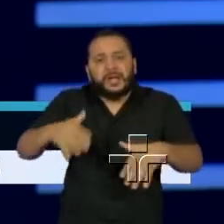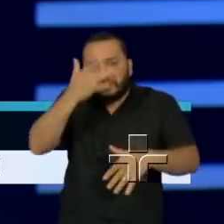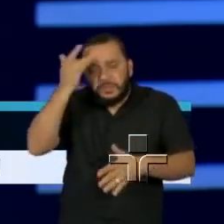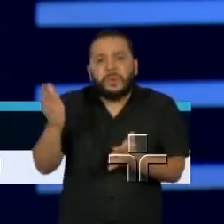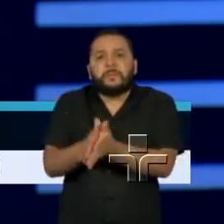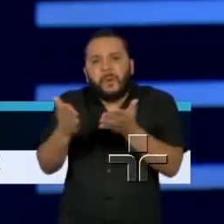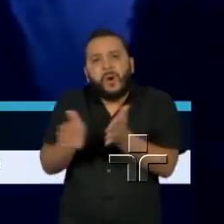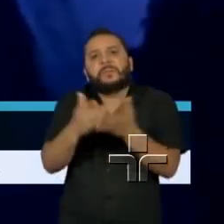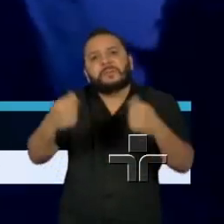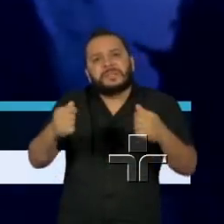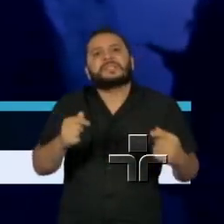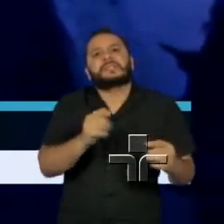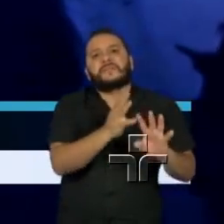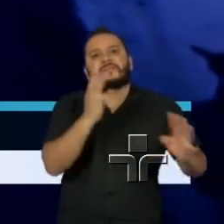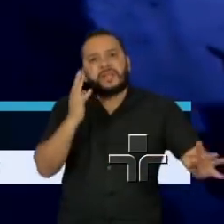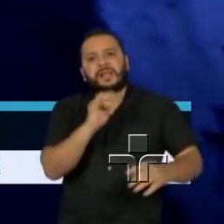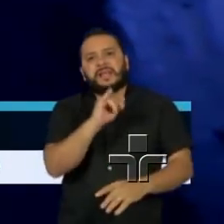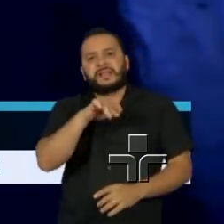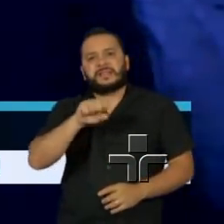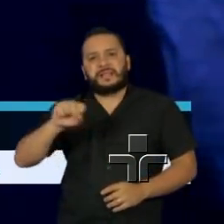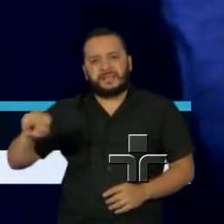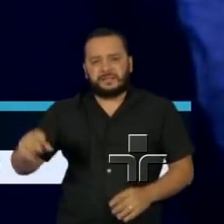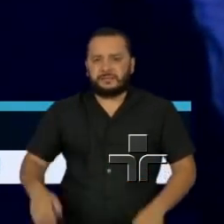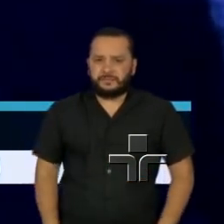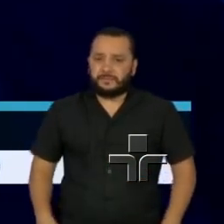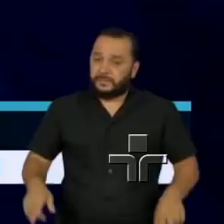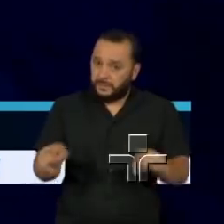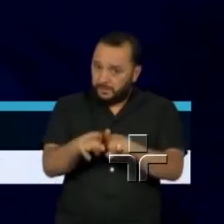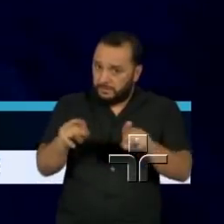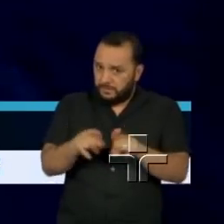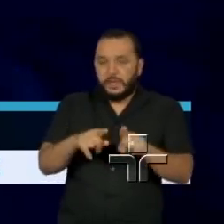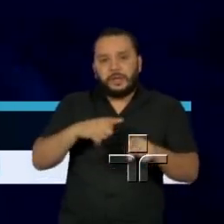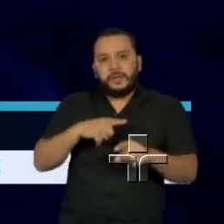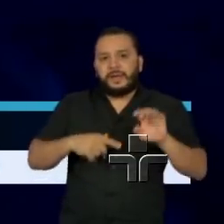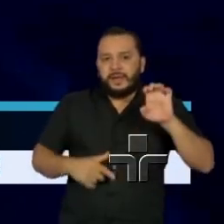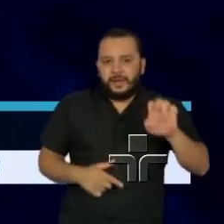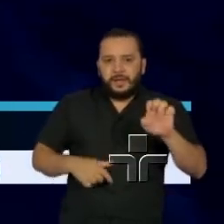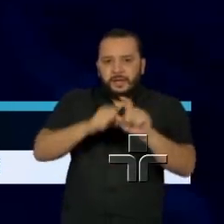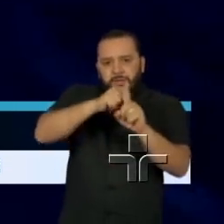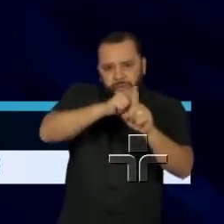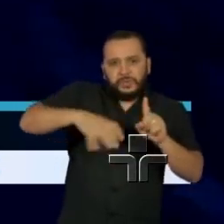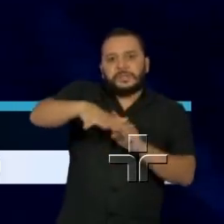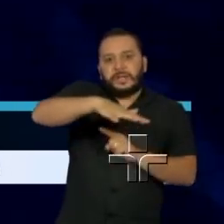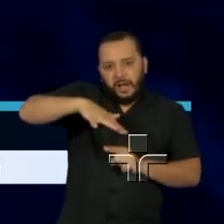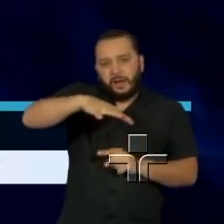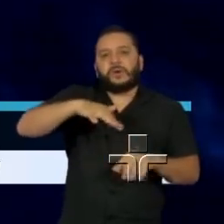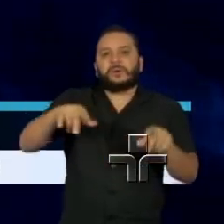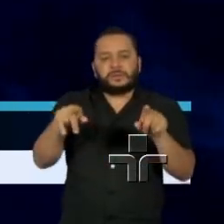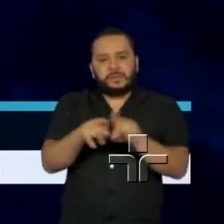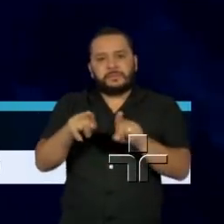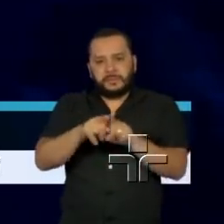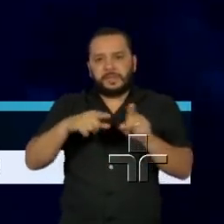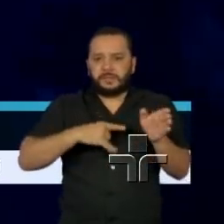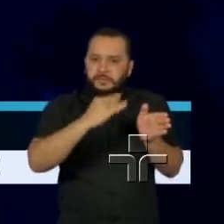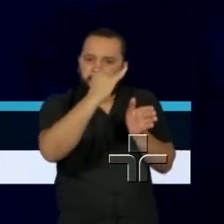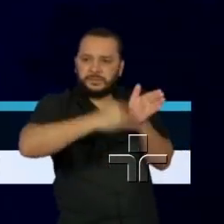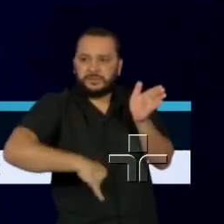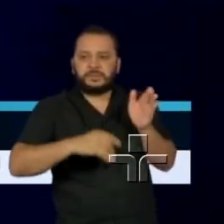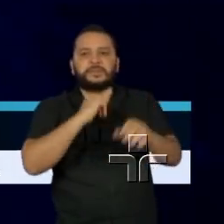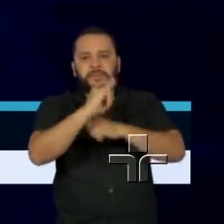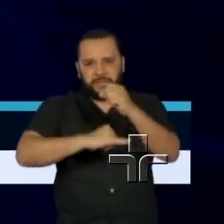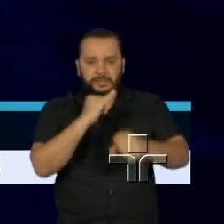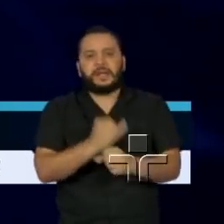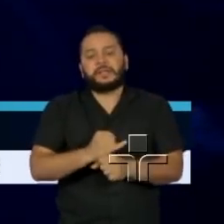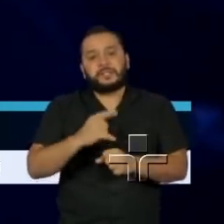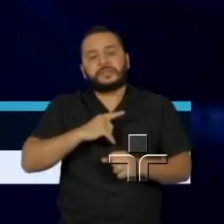de serviço, né? Mudanças no cronograma de implantação do e-Social, o sistema de escrituração digital que concentra todas as